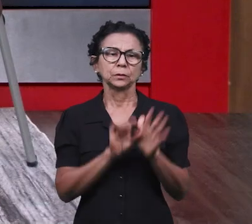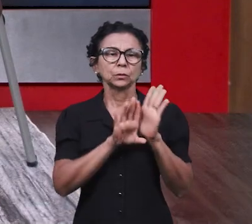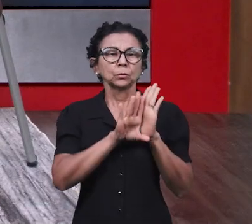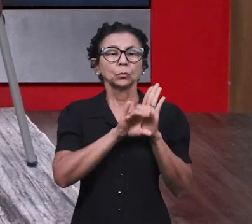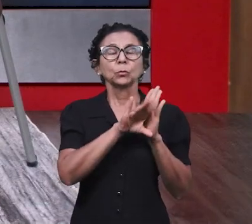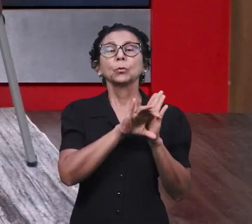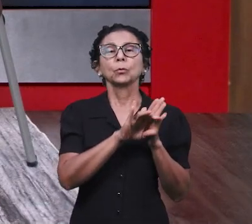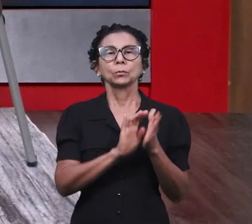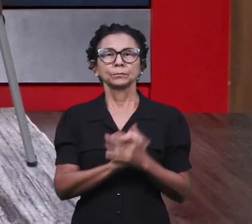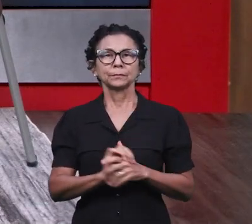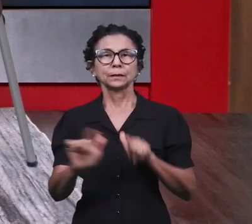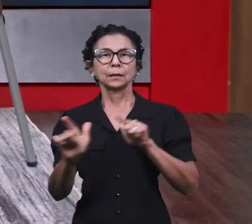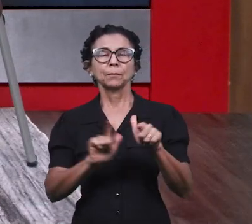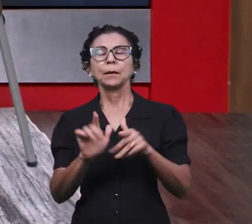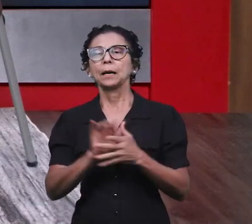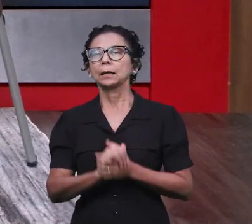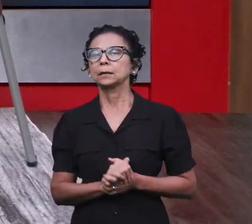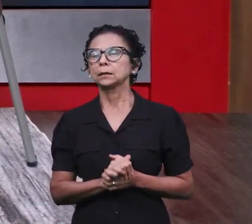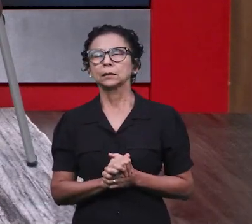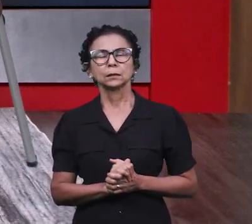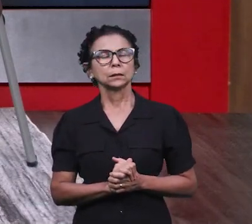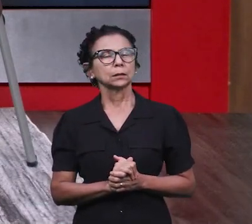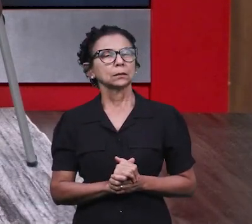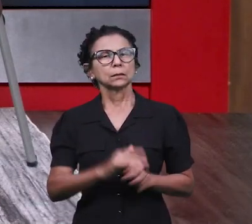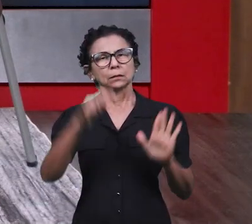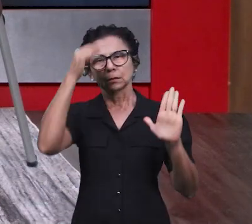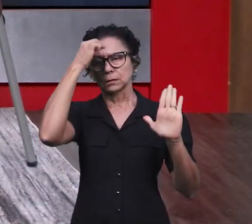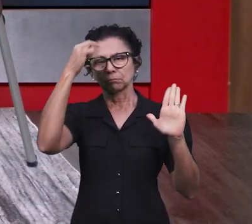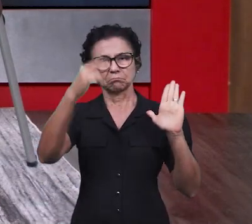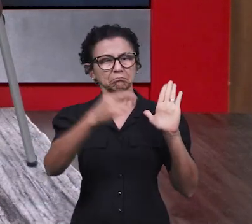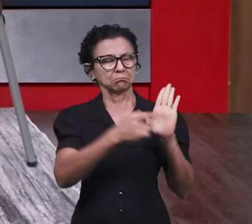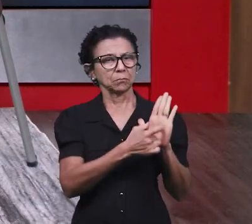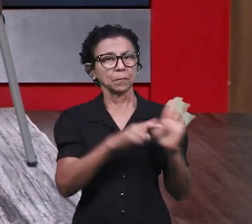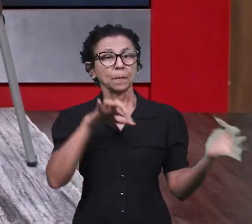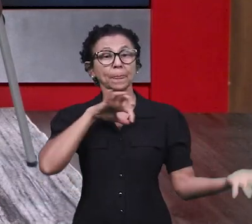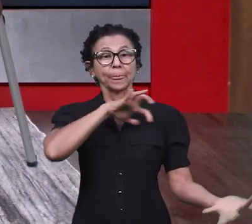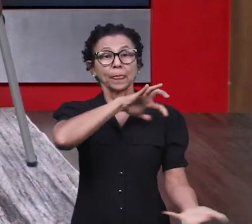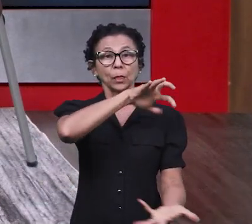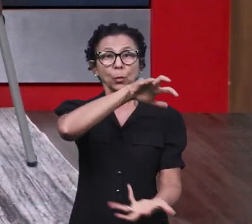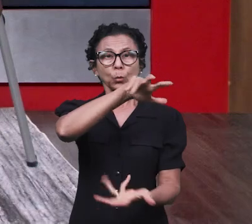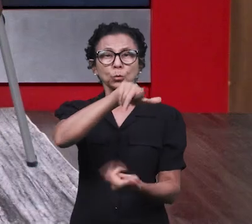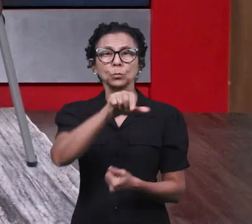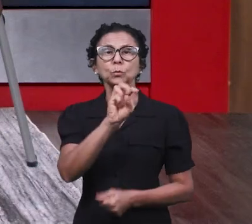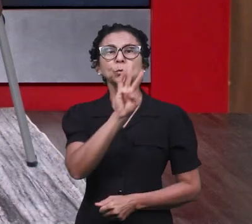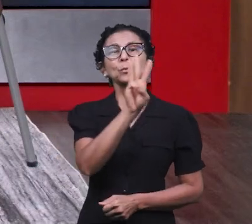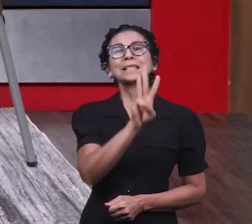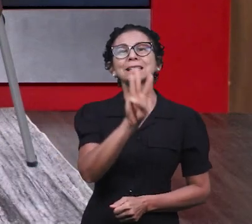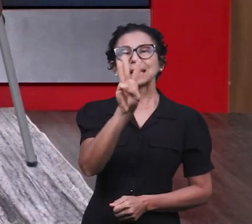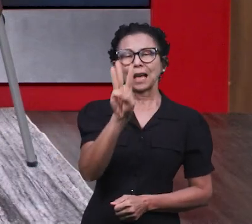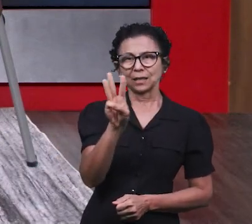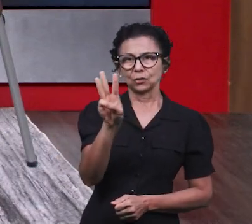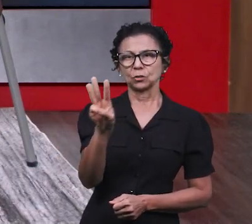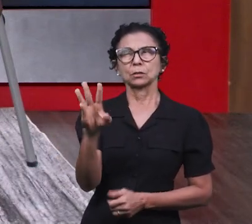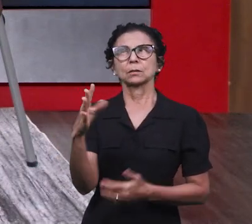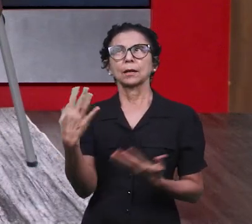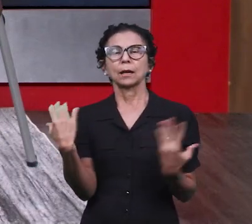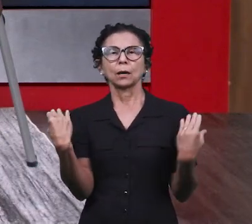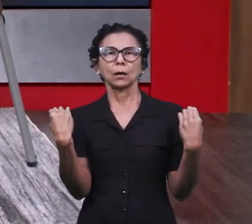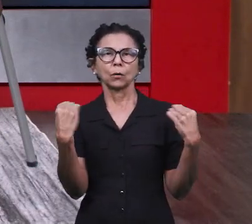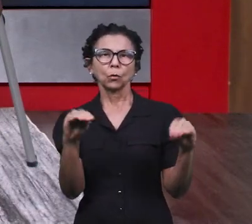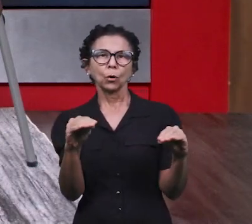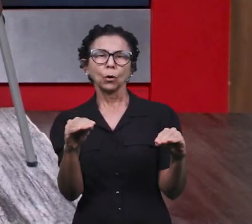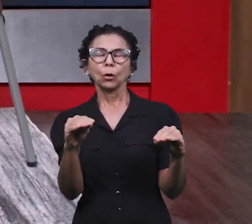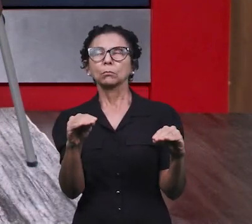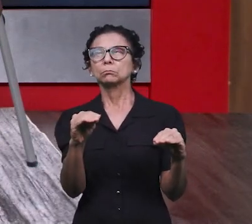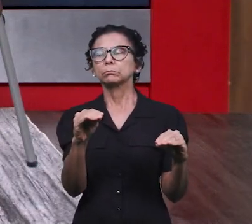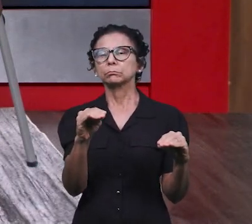Totalmente com inteligência artificial. Todos os sites existentes no mundo são colocados como se fosse um ponto